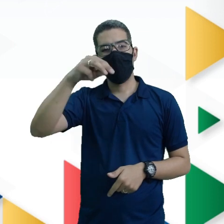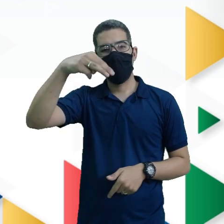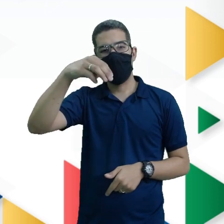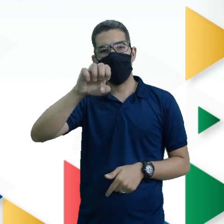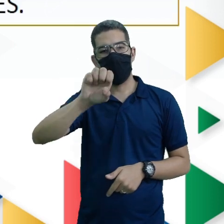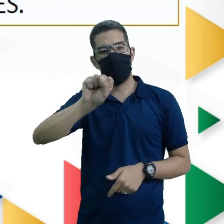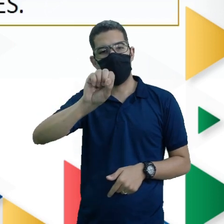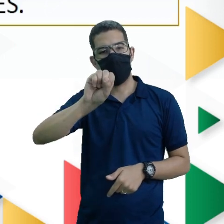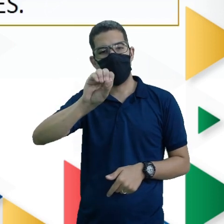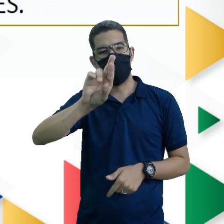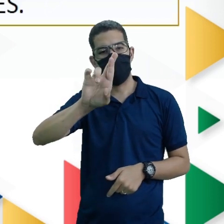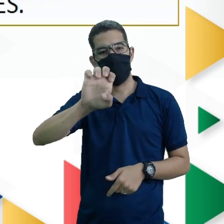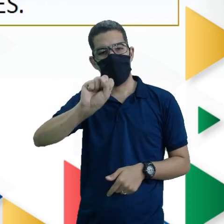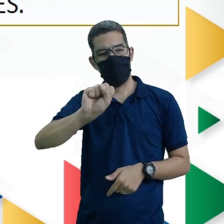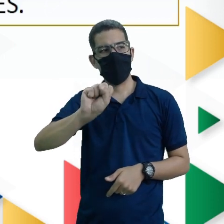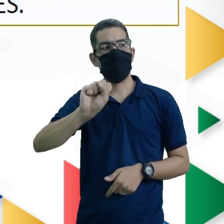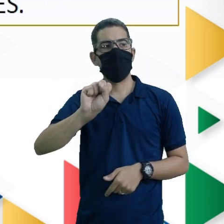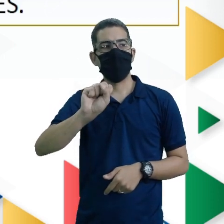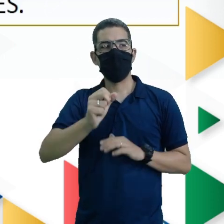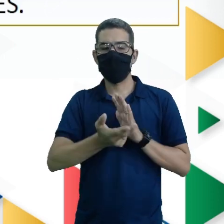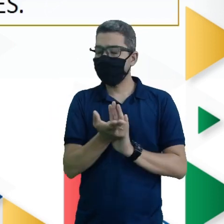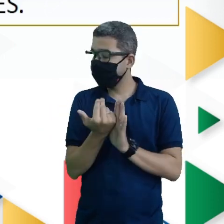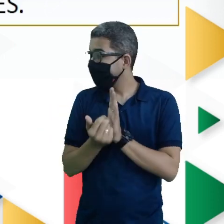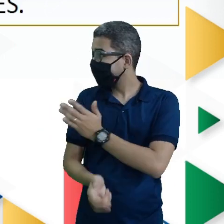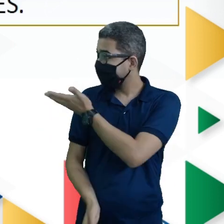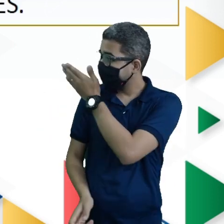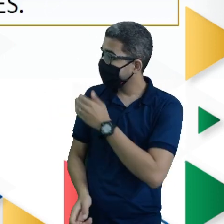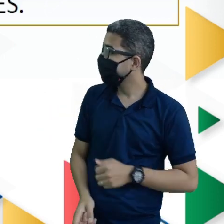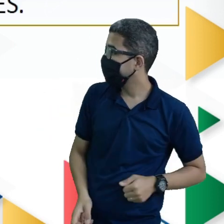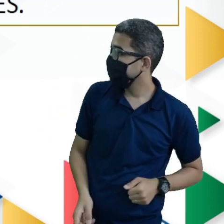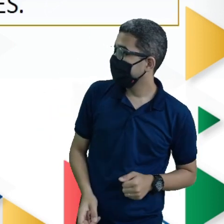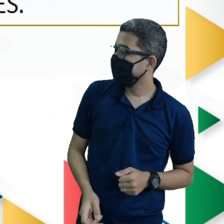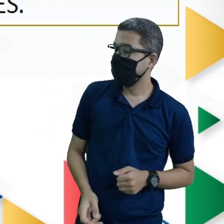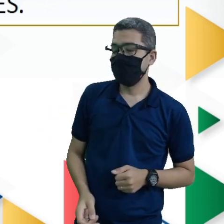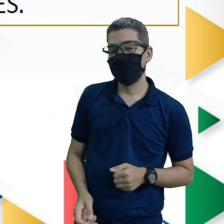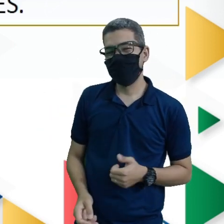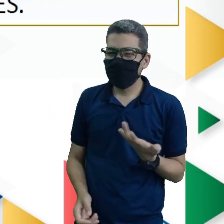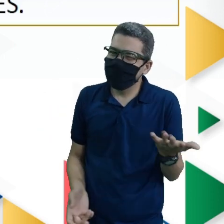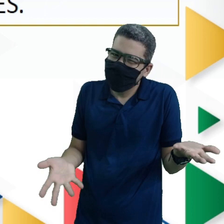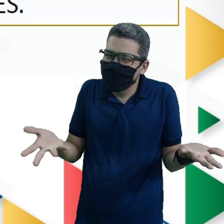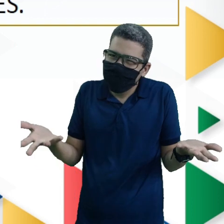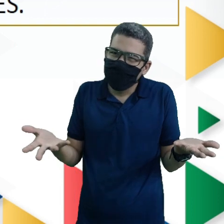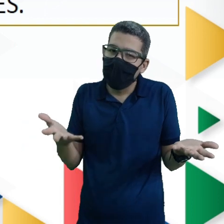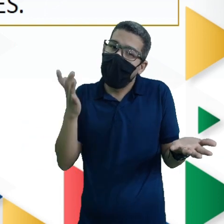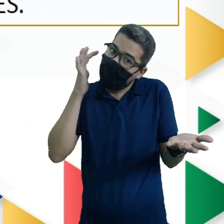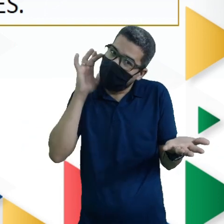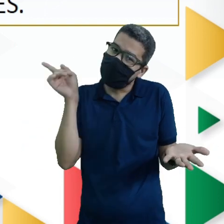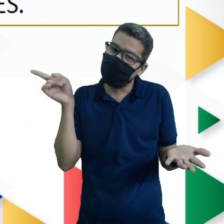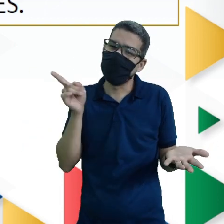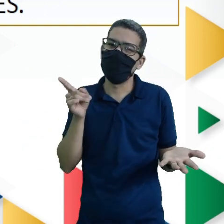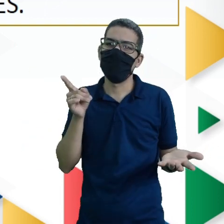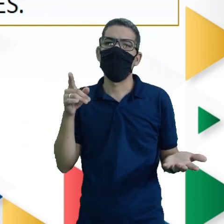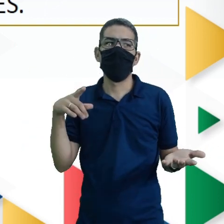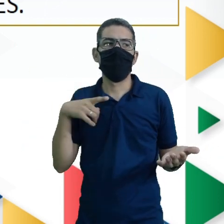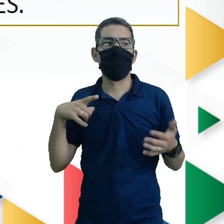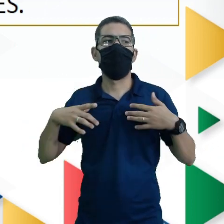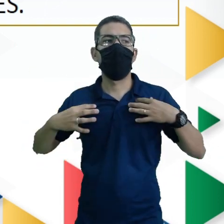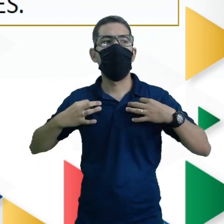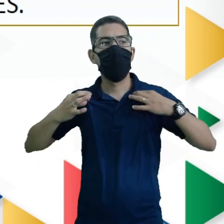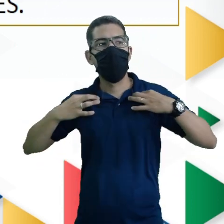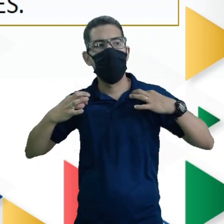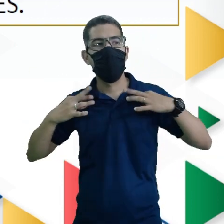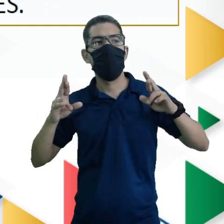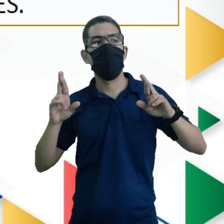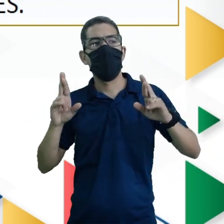da Matemática, tranquilo? E aí está a imagem dos agrimensores aí, mais ou menos. Eu acho que os caras eram assim. Usavam essas roupas